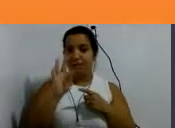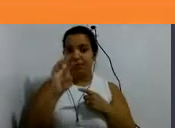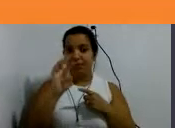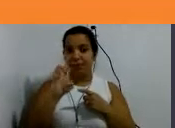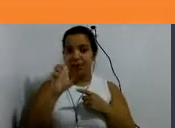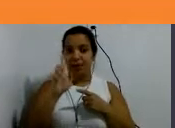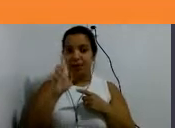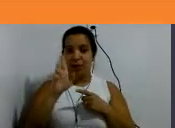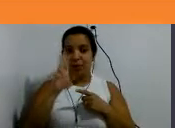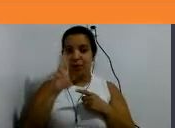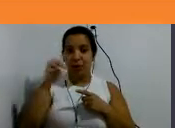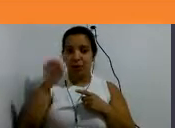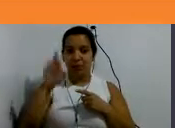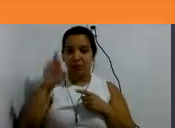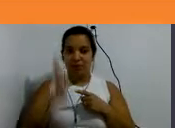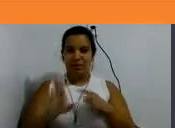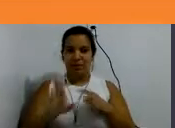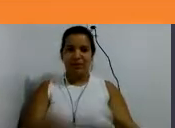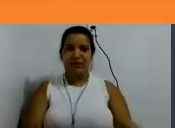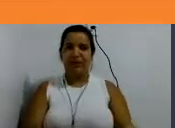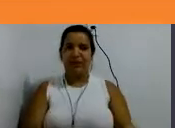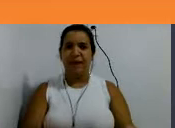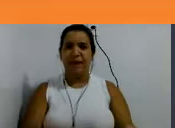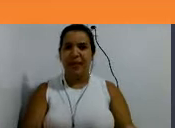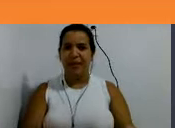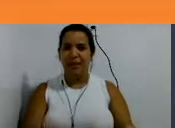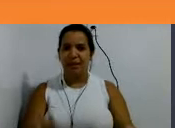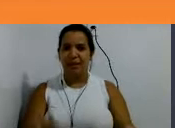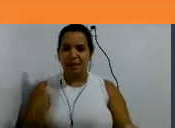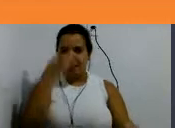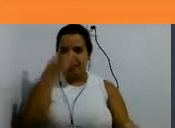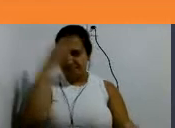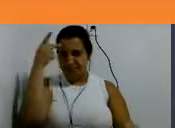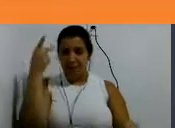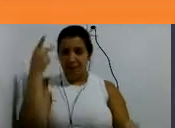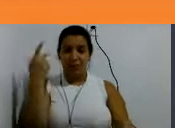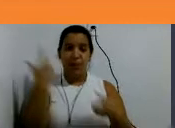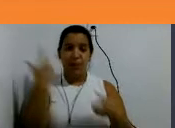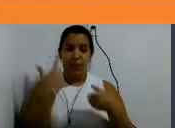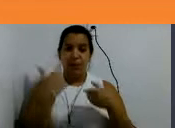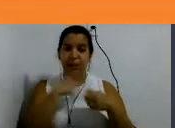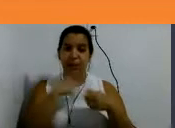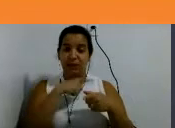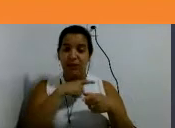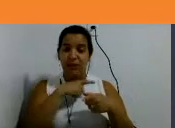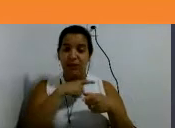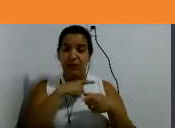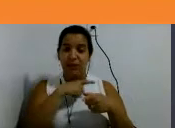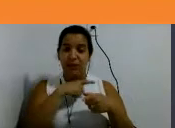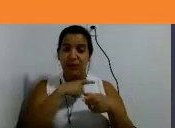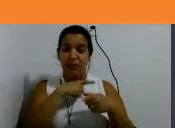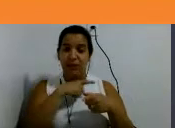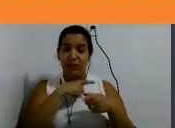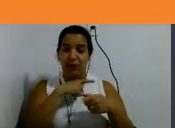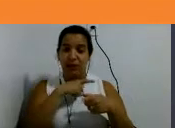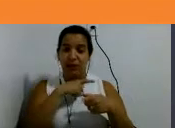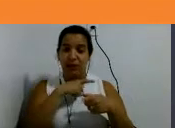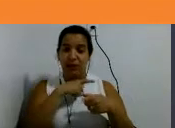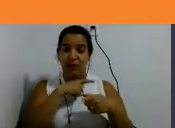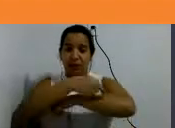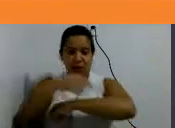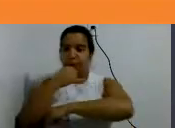nessa apresentação clínica, o paciente ele tem uma úlcera. Então, quando a